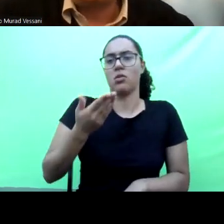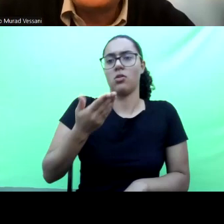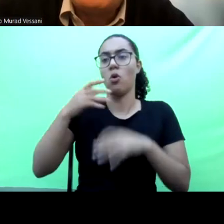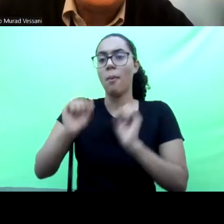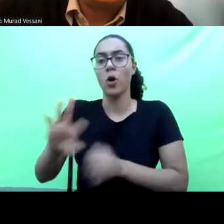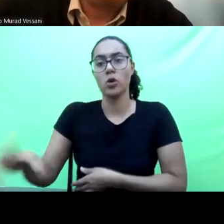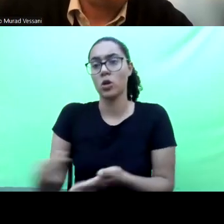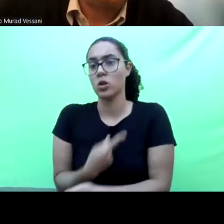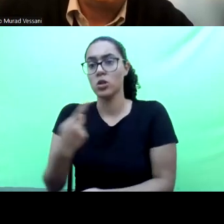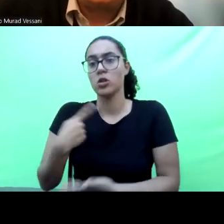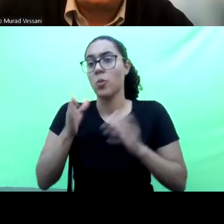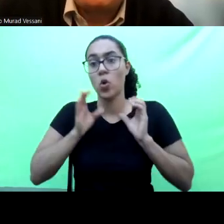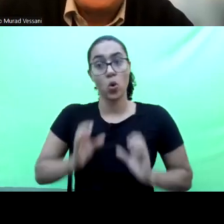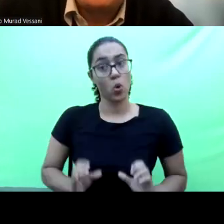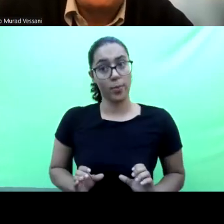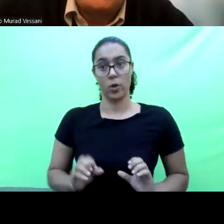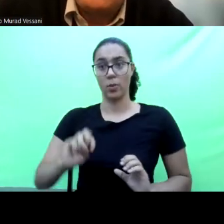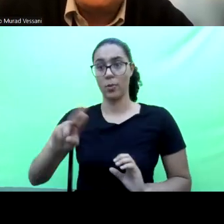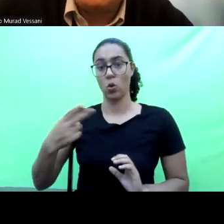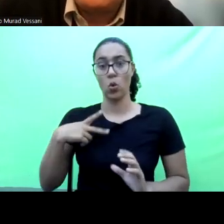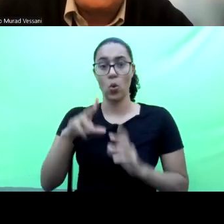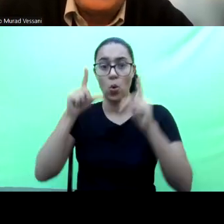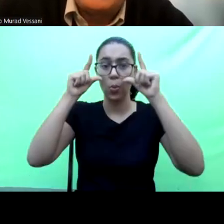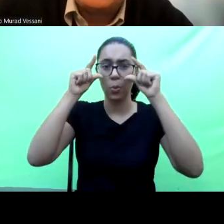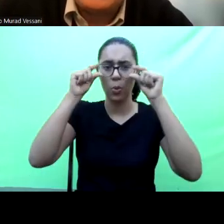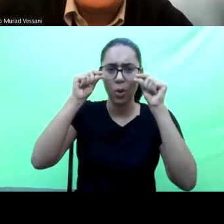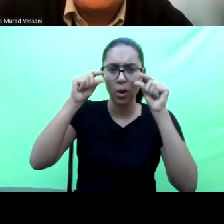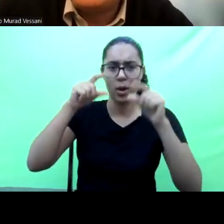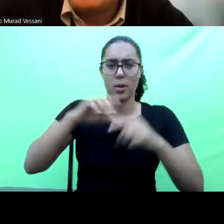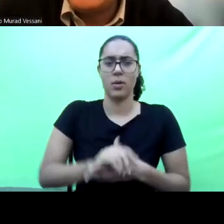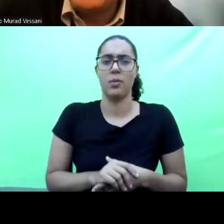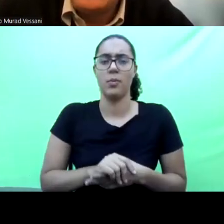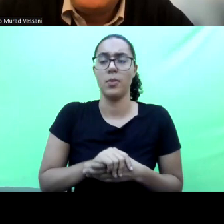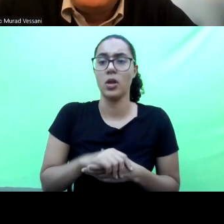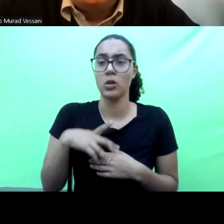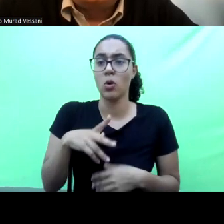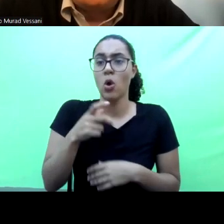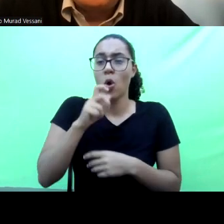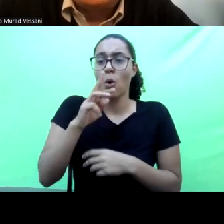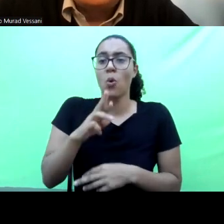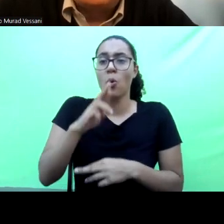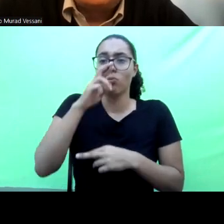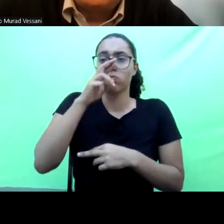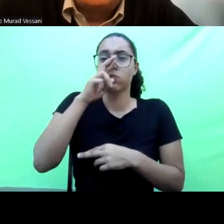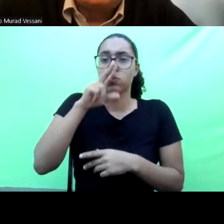questão comportamental, ou por um aperto do olho, ou por prender a respiração, ou até mesmo o